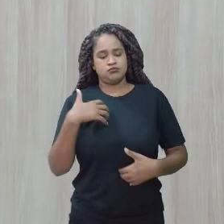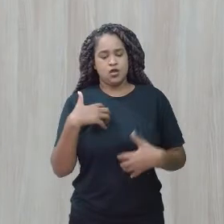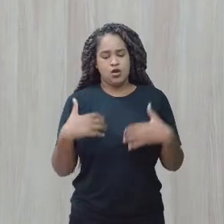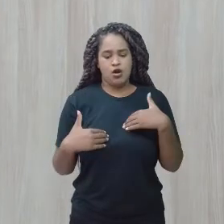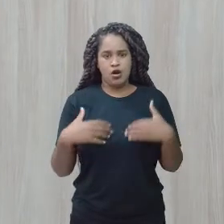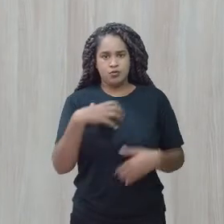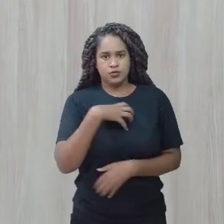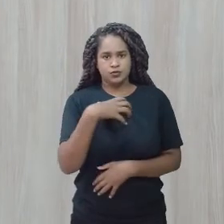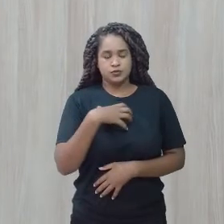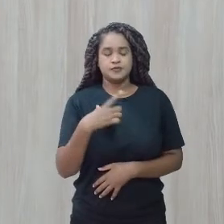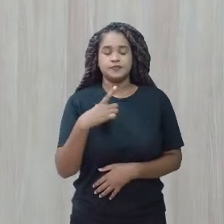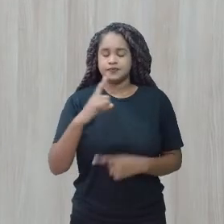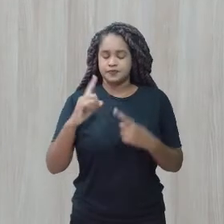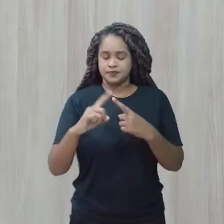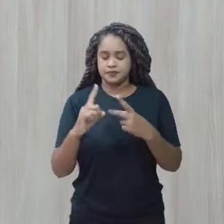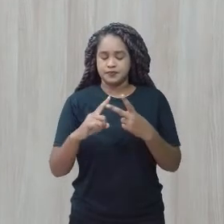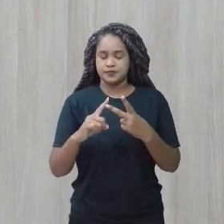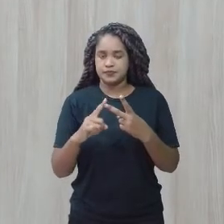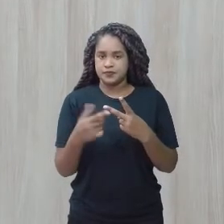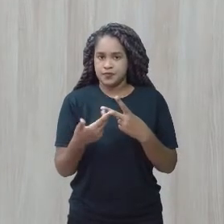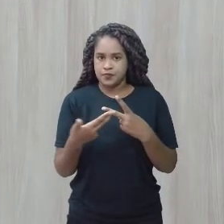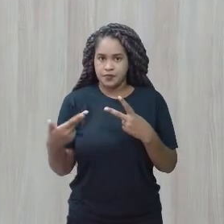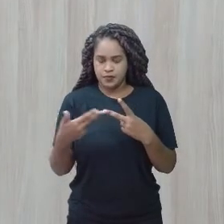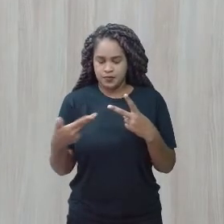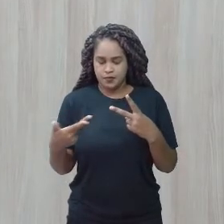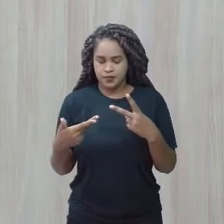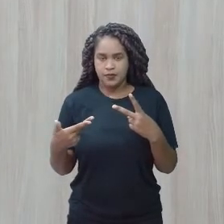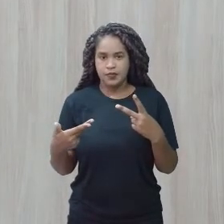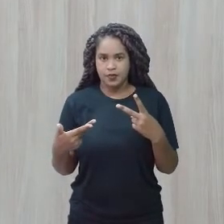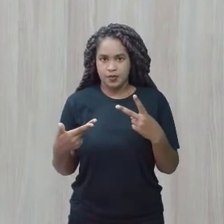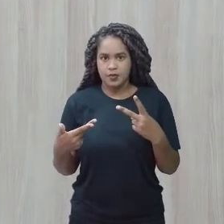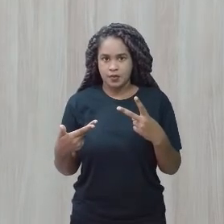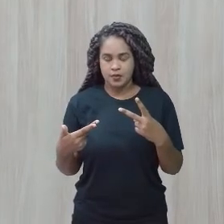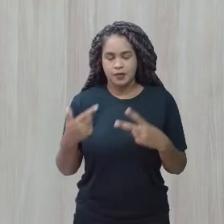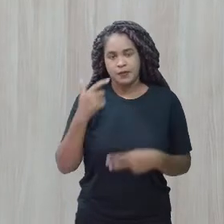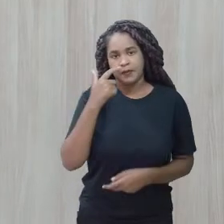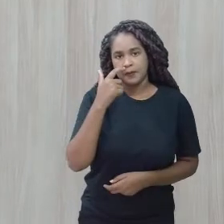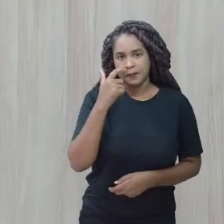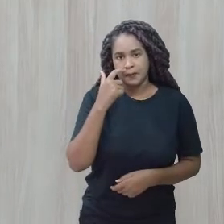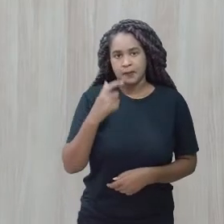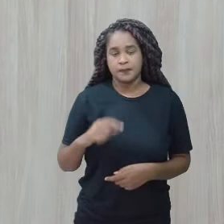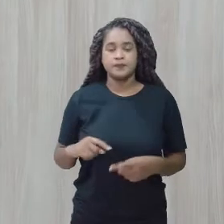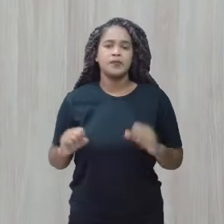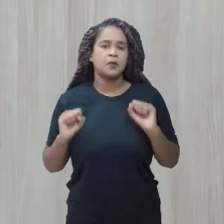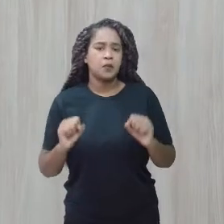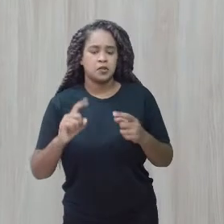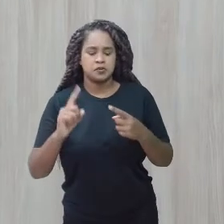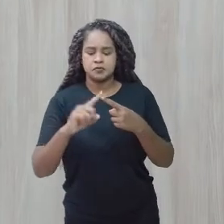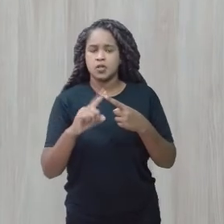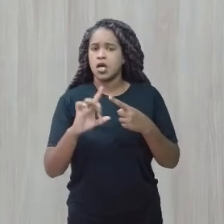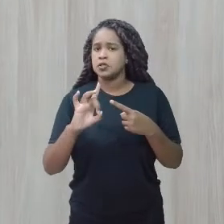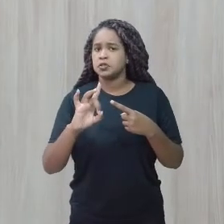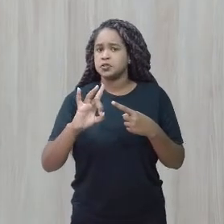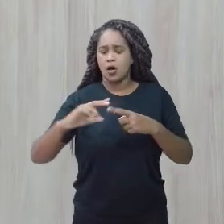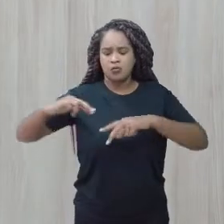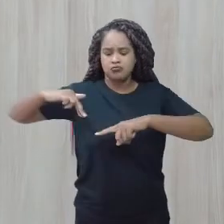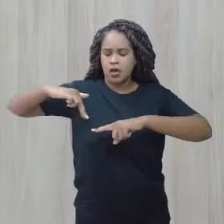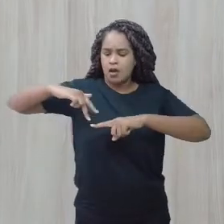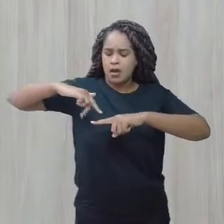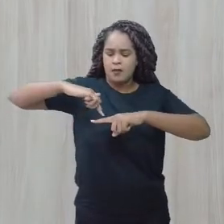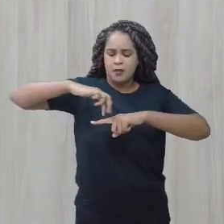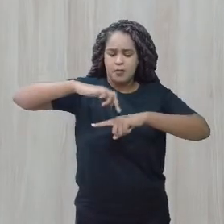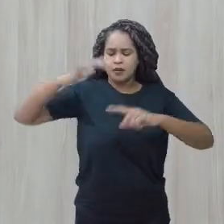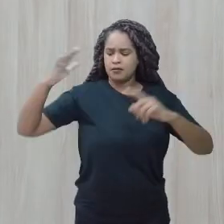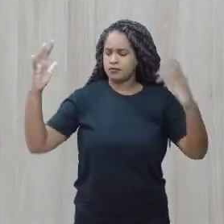você tem duas opções na hora que você vai subir na fita do slackline, né? você pode simplesmente atravessar,